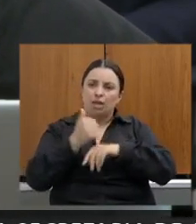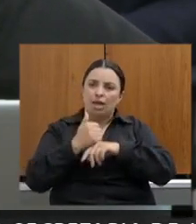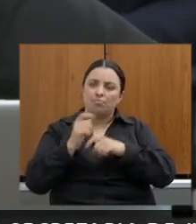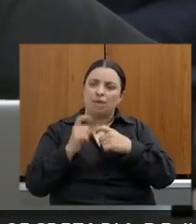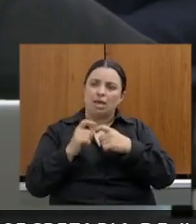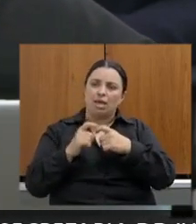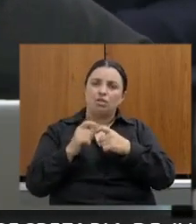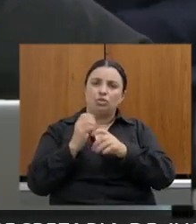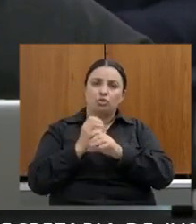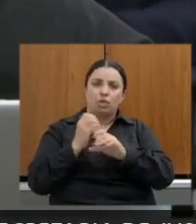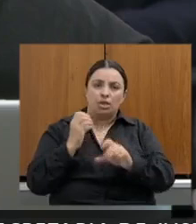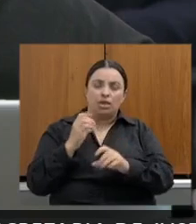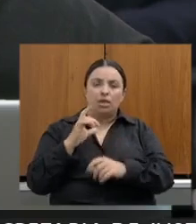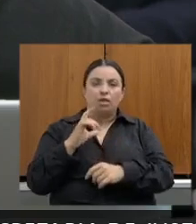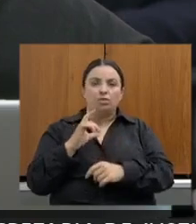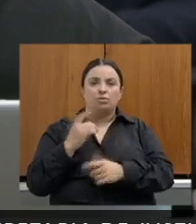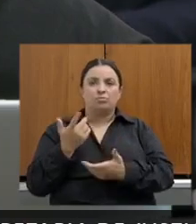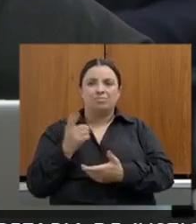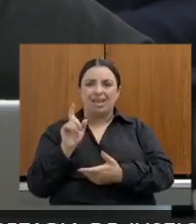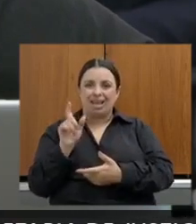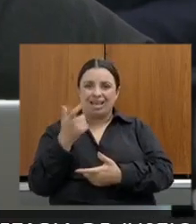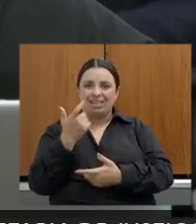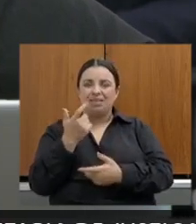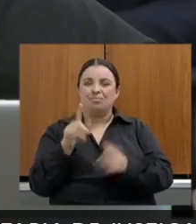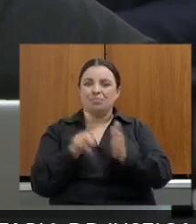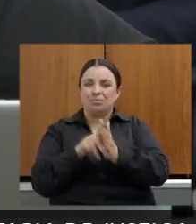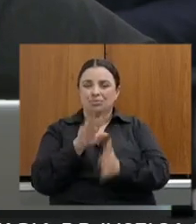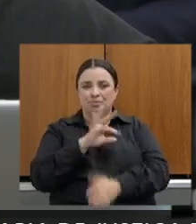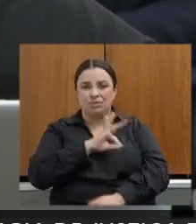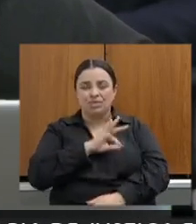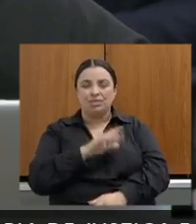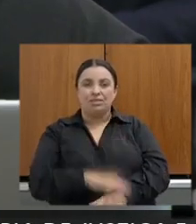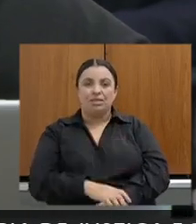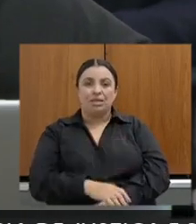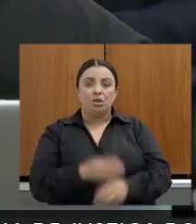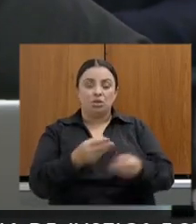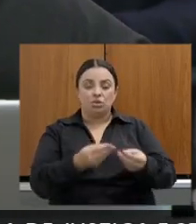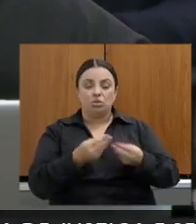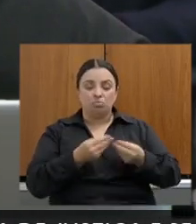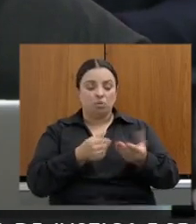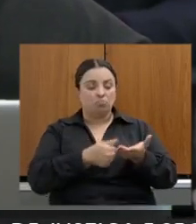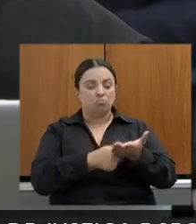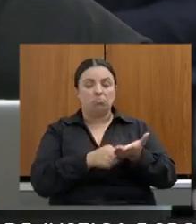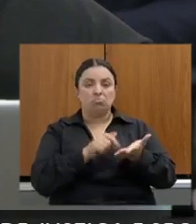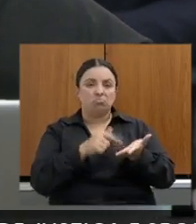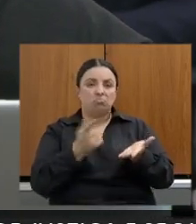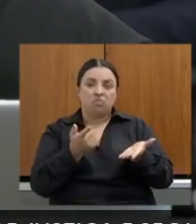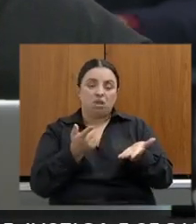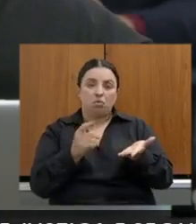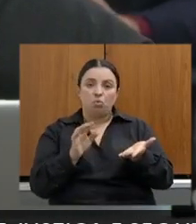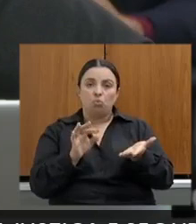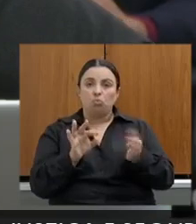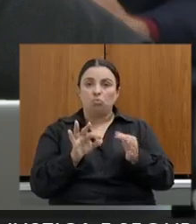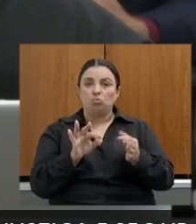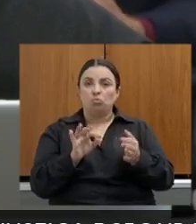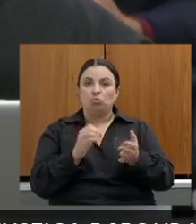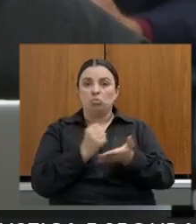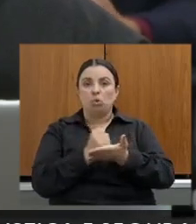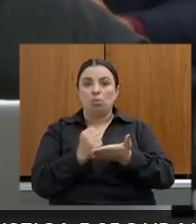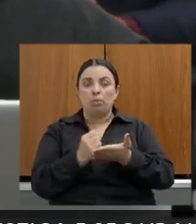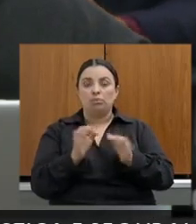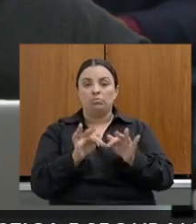carteira de polícia né a gente pega a identidade aqui para nós um um documento simplório